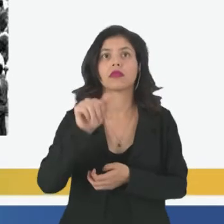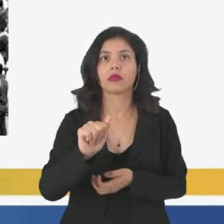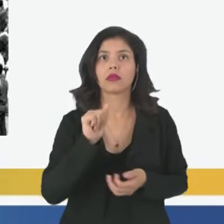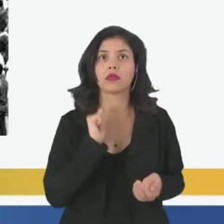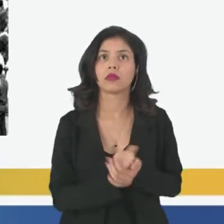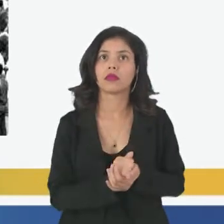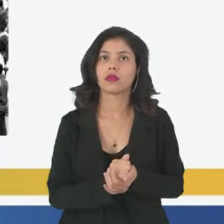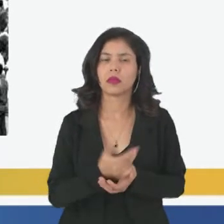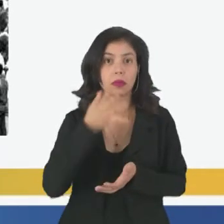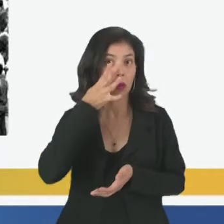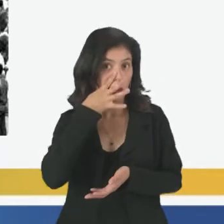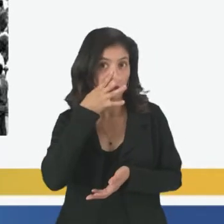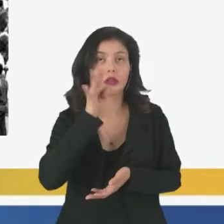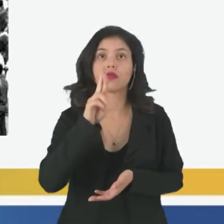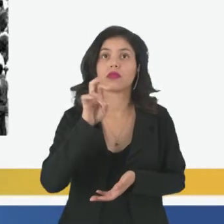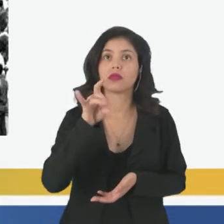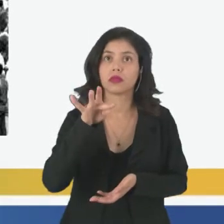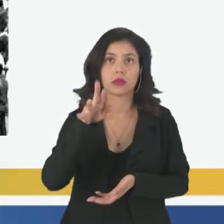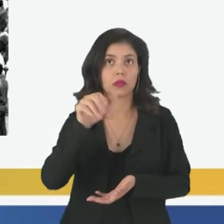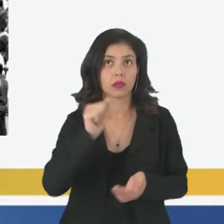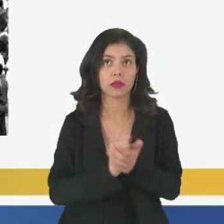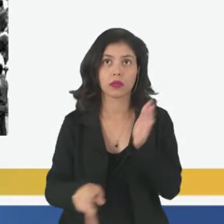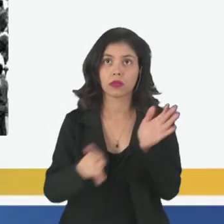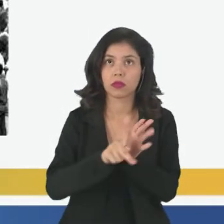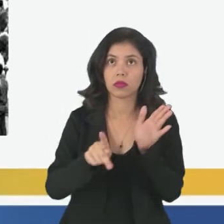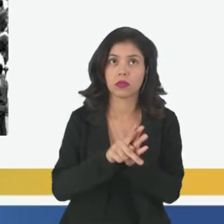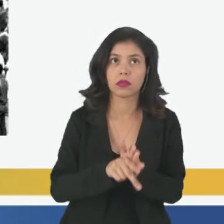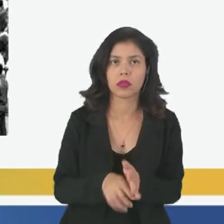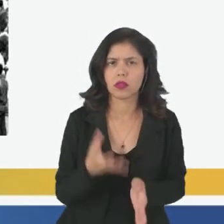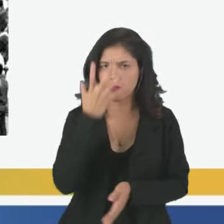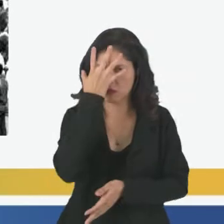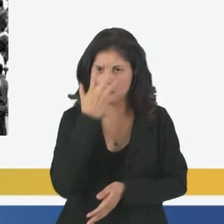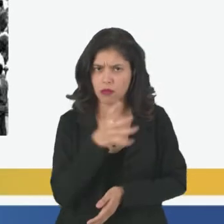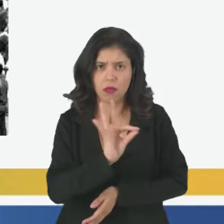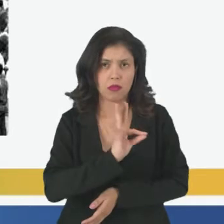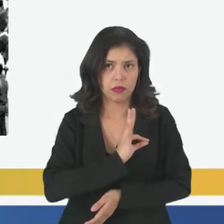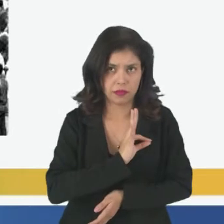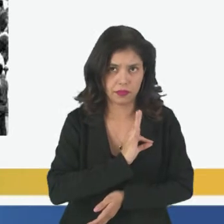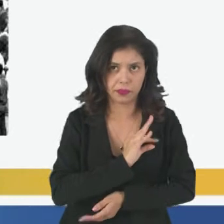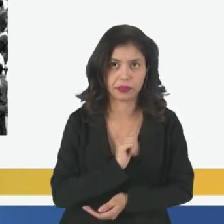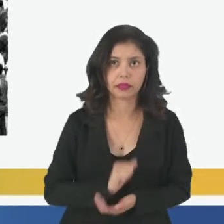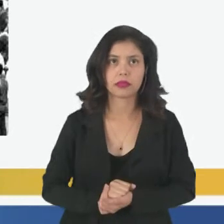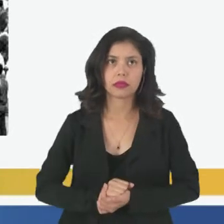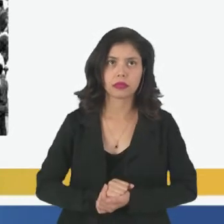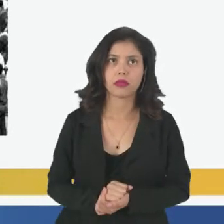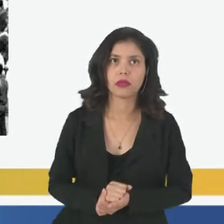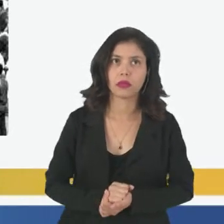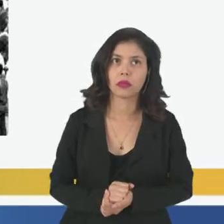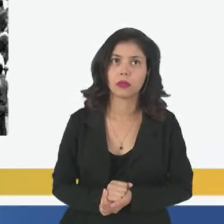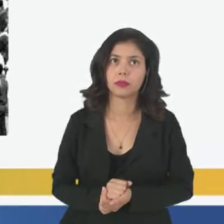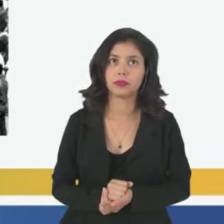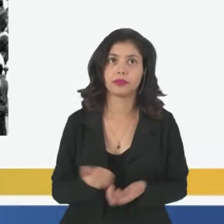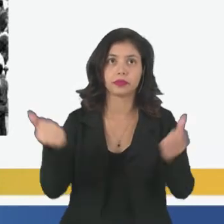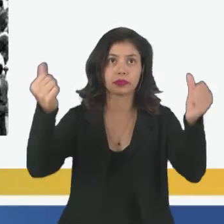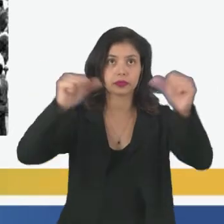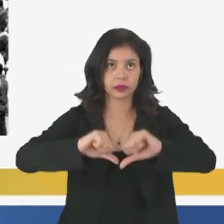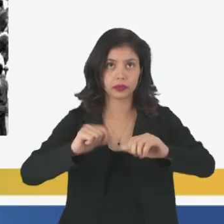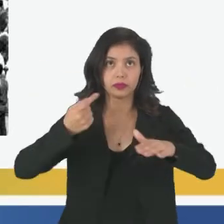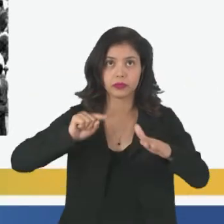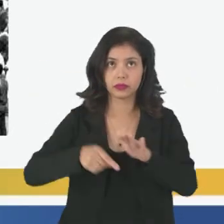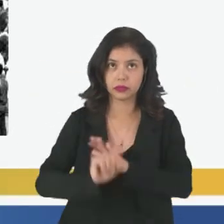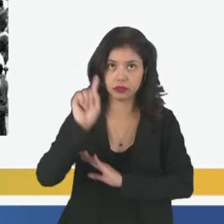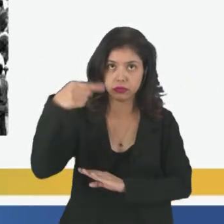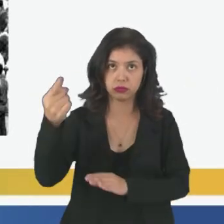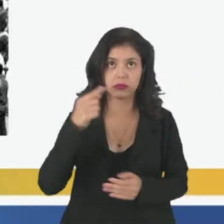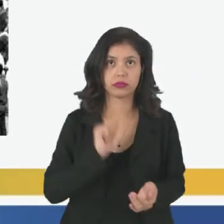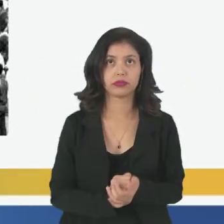Revolução Cubana, assustaram os latifundiários e proprietários e irritaram os militares. A crise se aprofundou